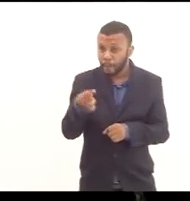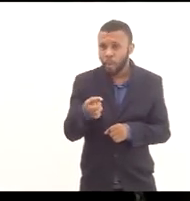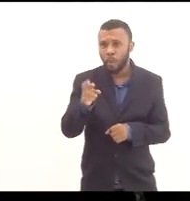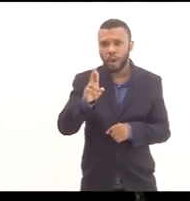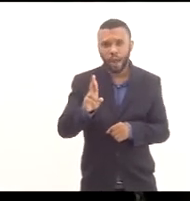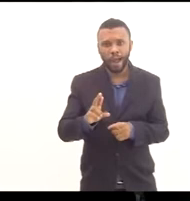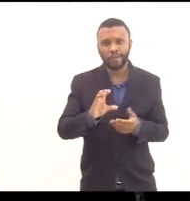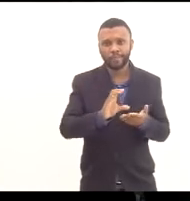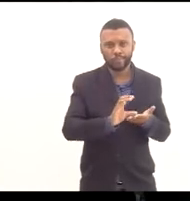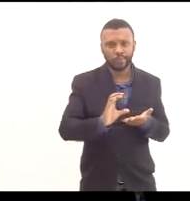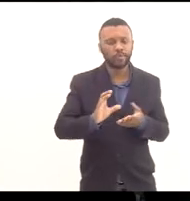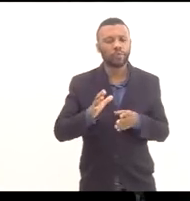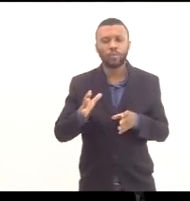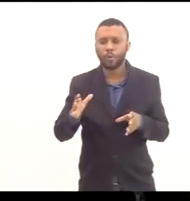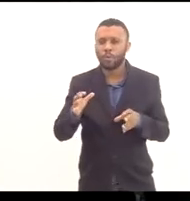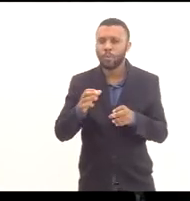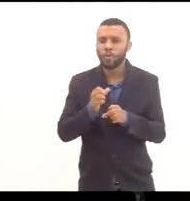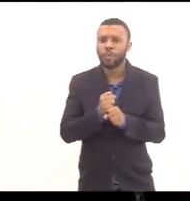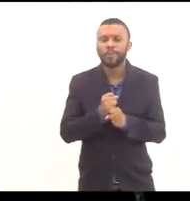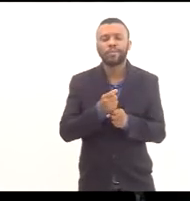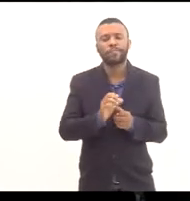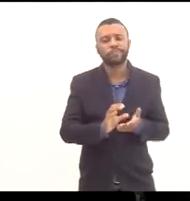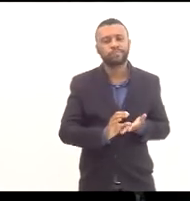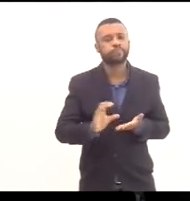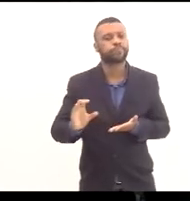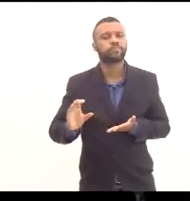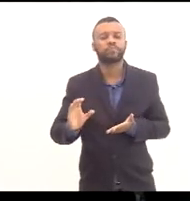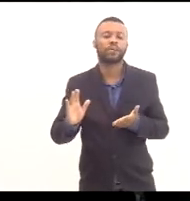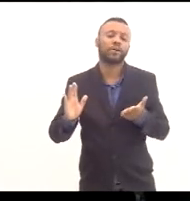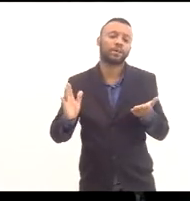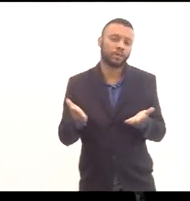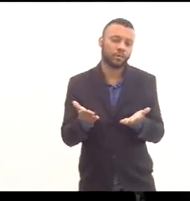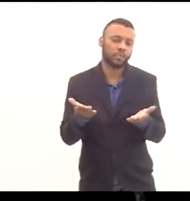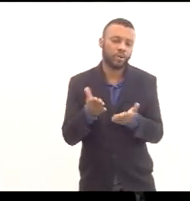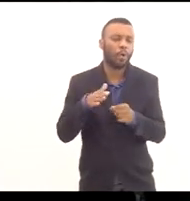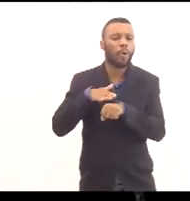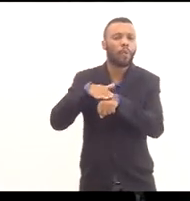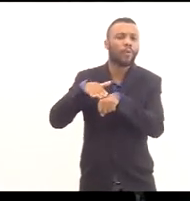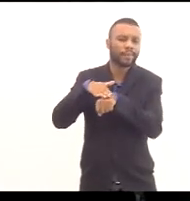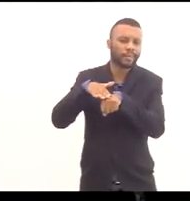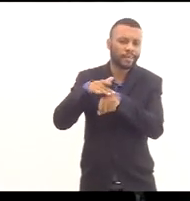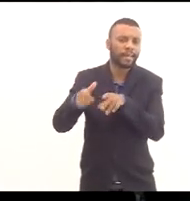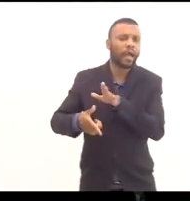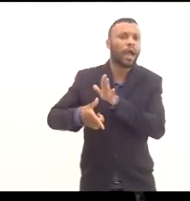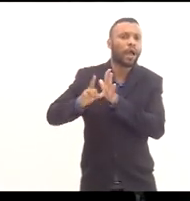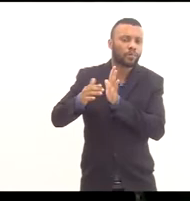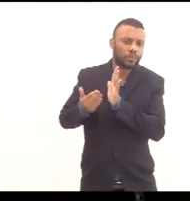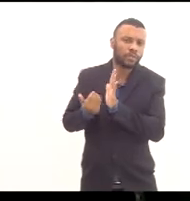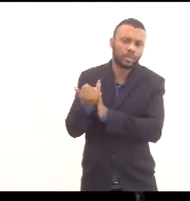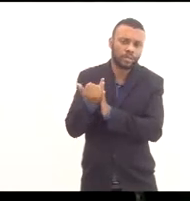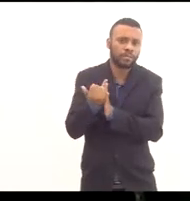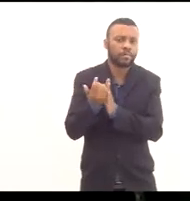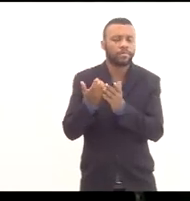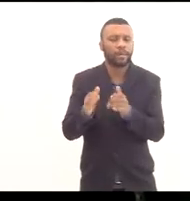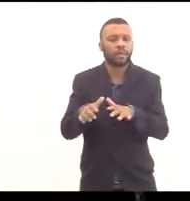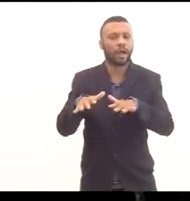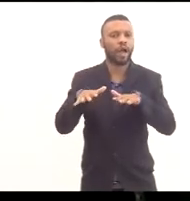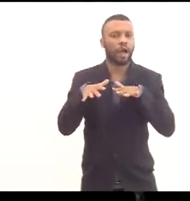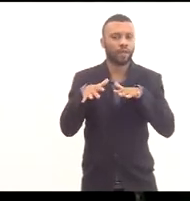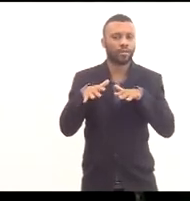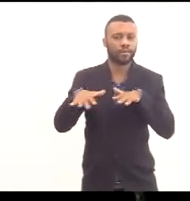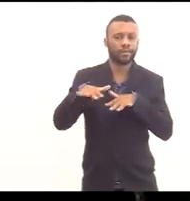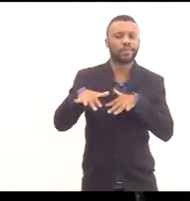que foi atualmente orçada e assim o que eu conversei aqui antes da do início dessa audiência com o do